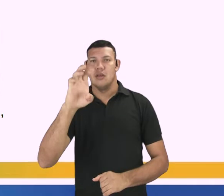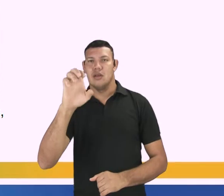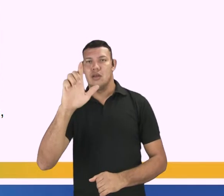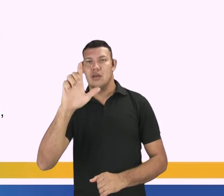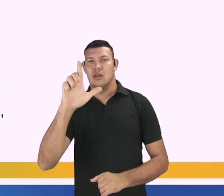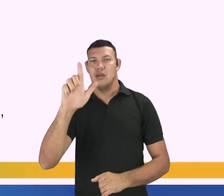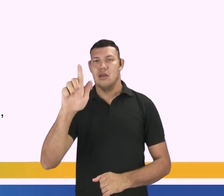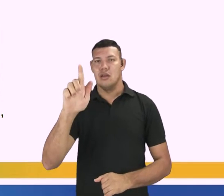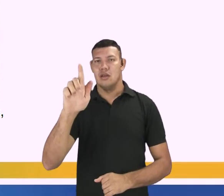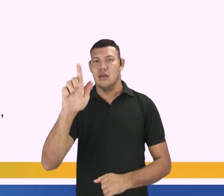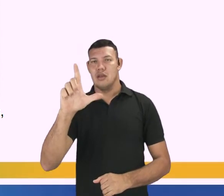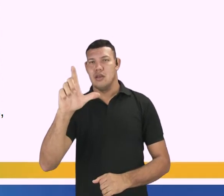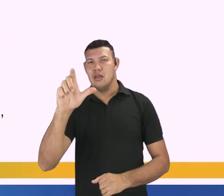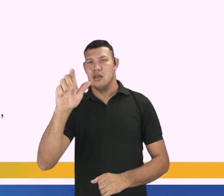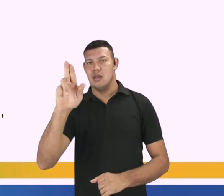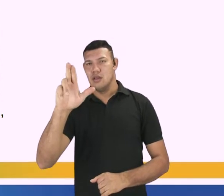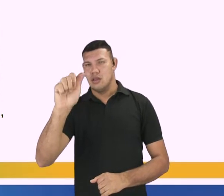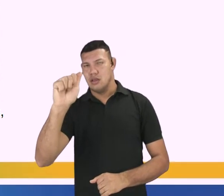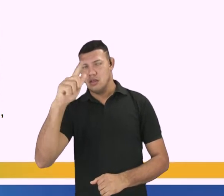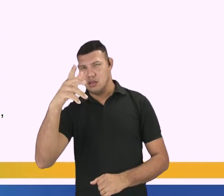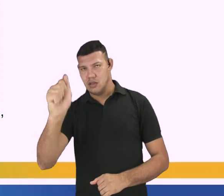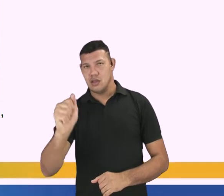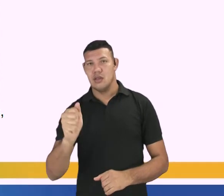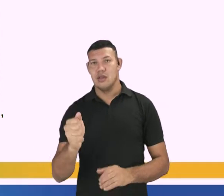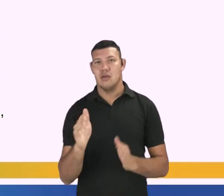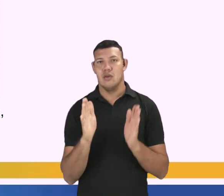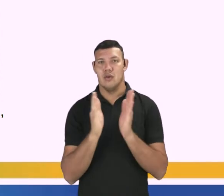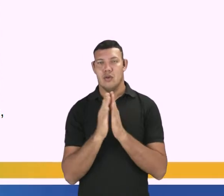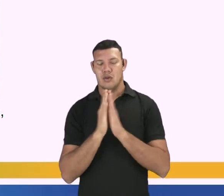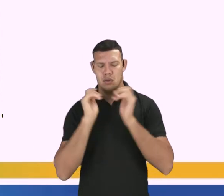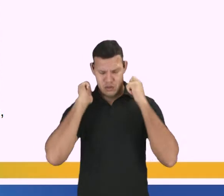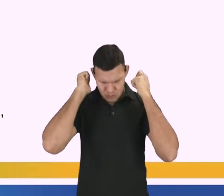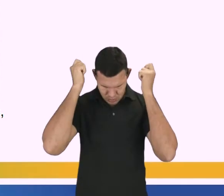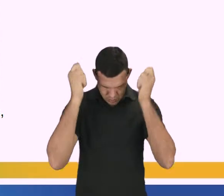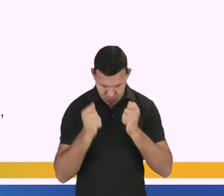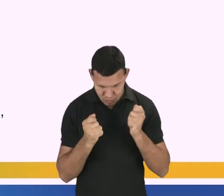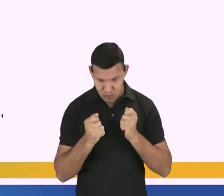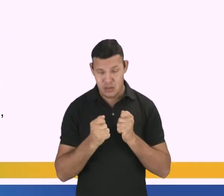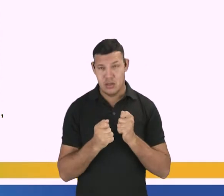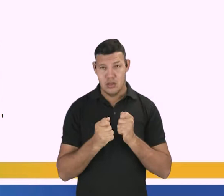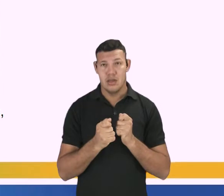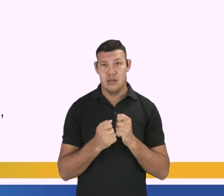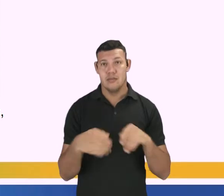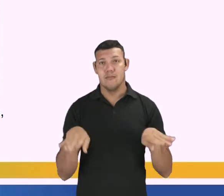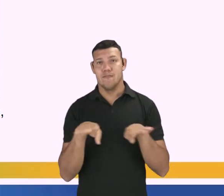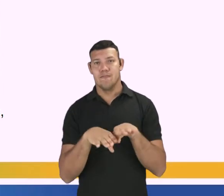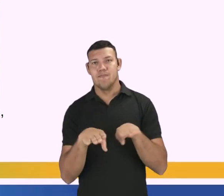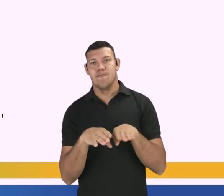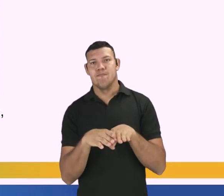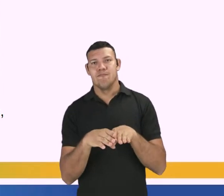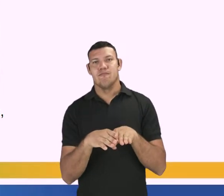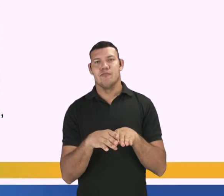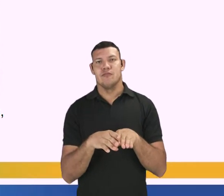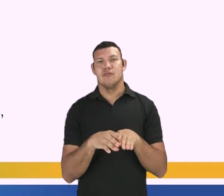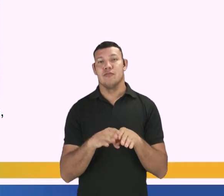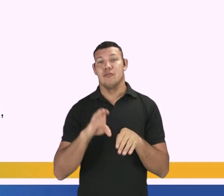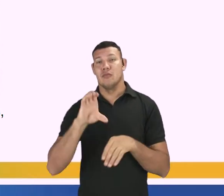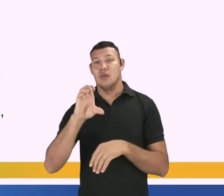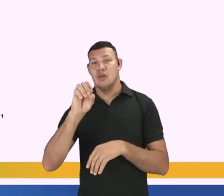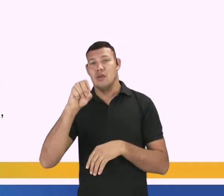composto por quem? Pelos monges que viviam dentro dos mosteiros e nos conventos. É uma